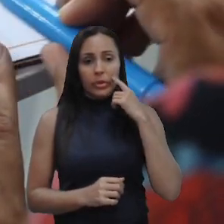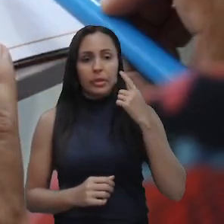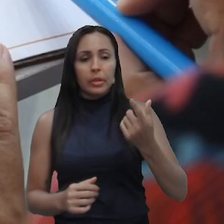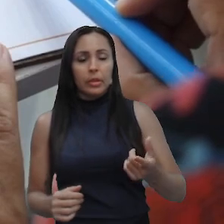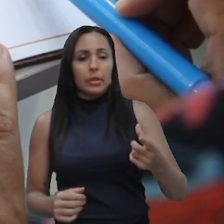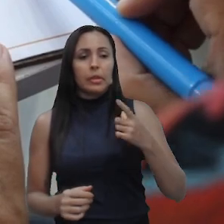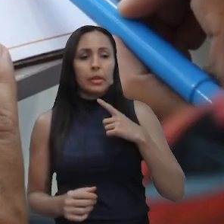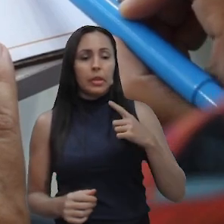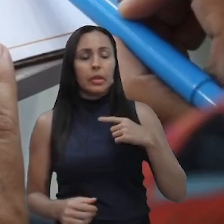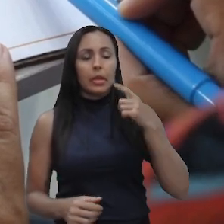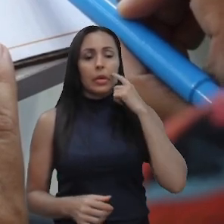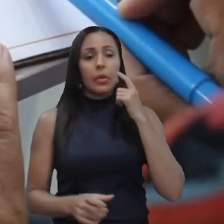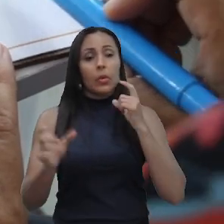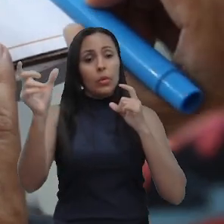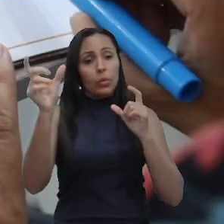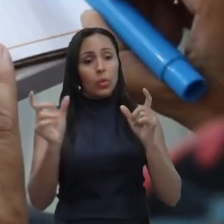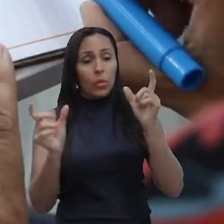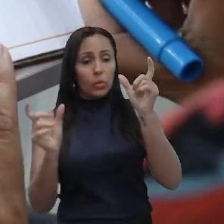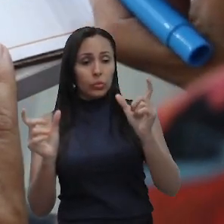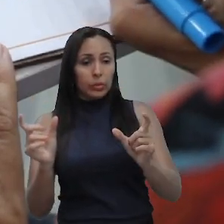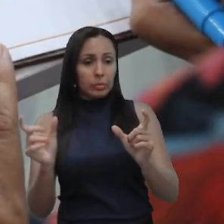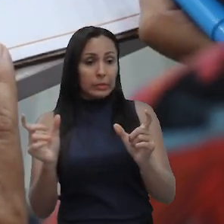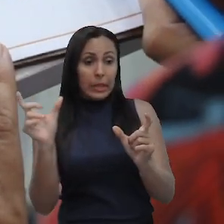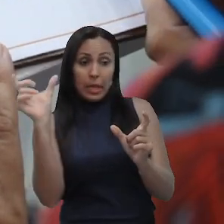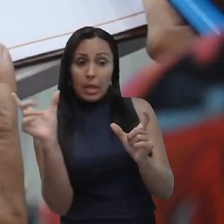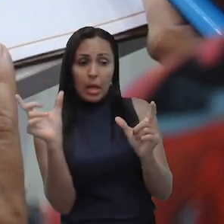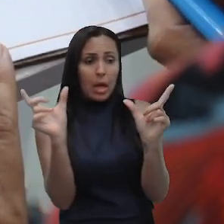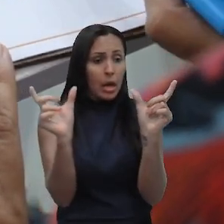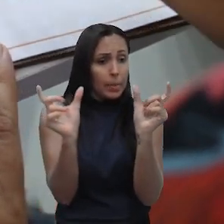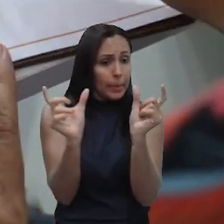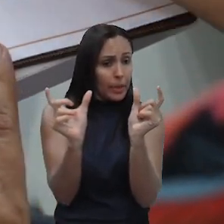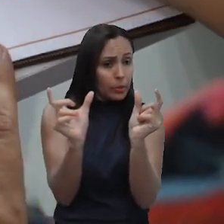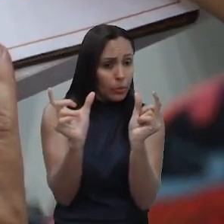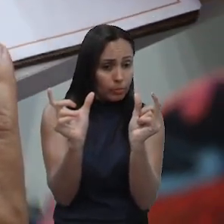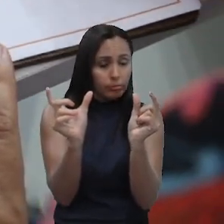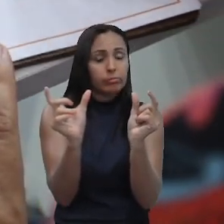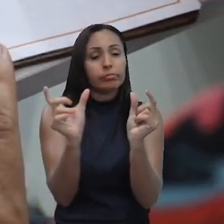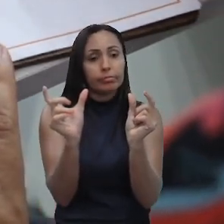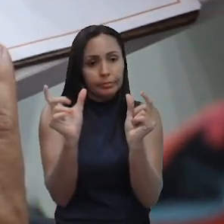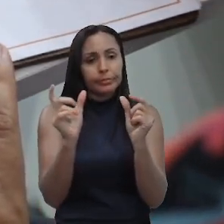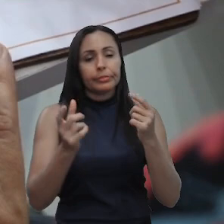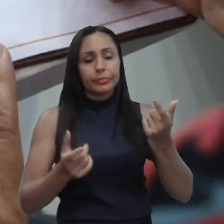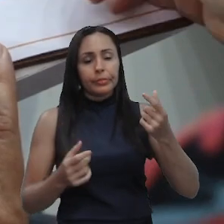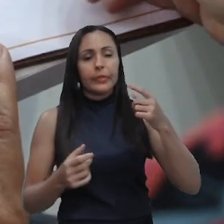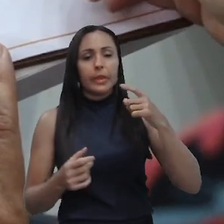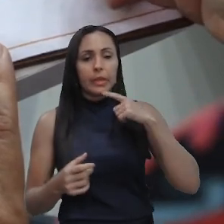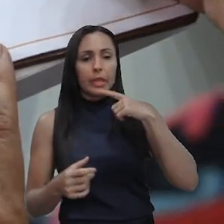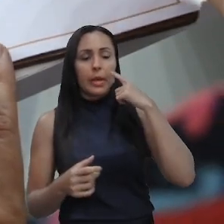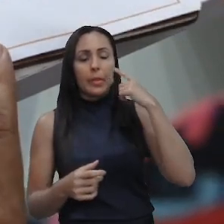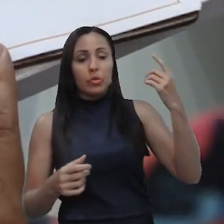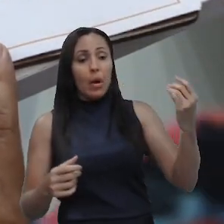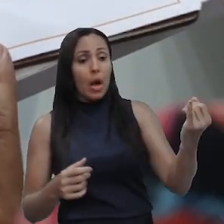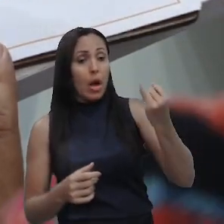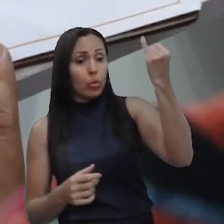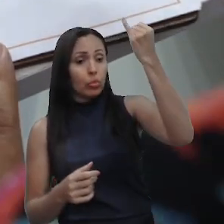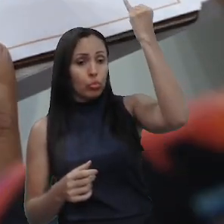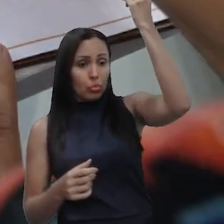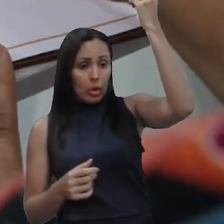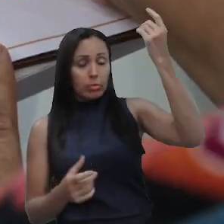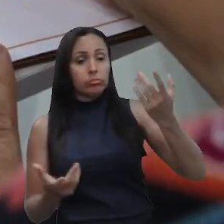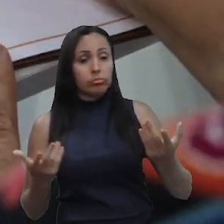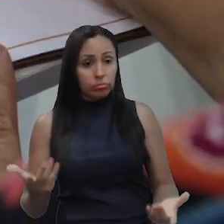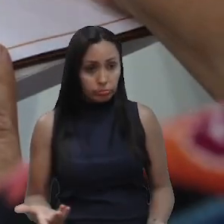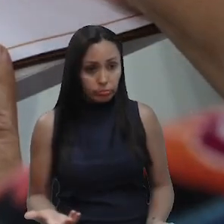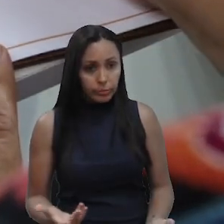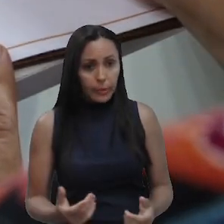essa coluna mais larga, essa coluna menor, e elas têm a mesma altura. Mas a gente poderia ter